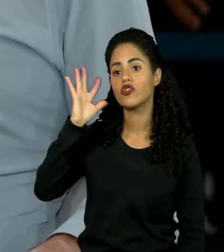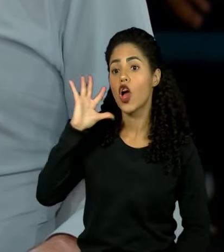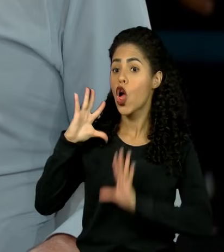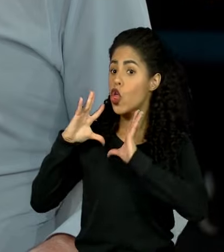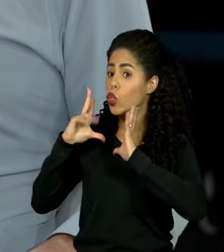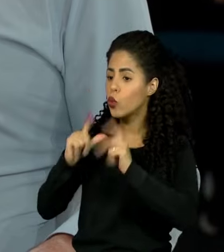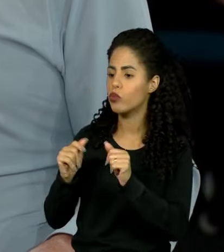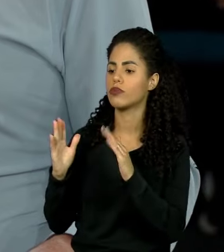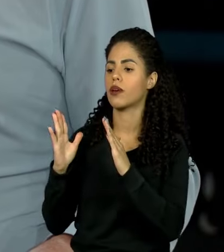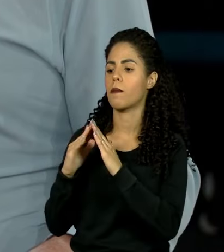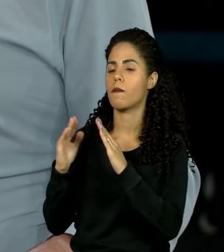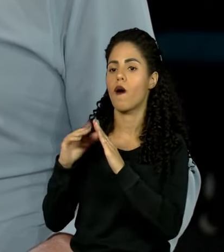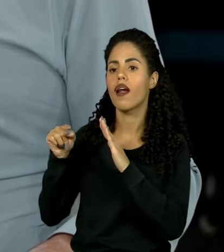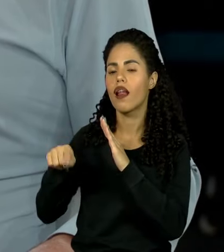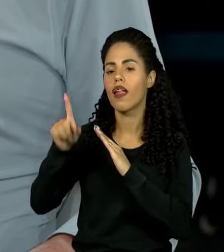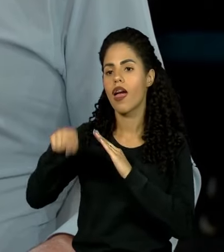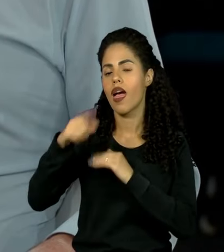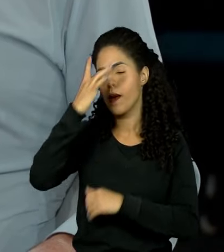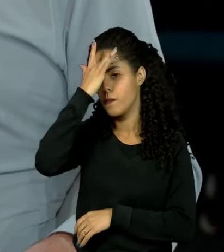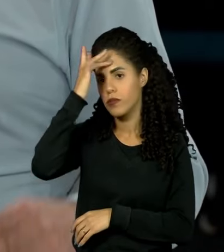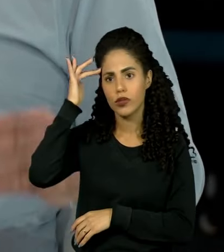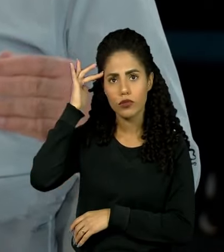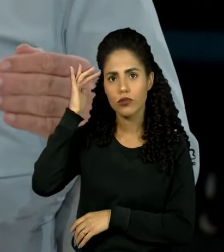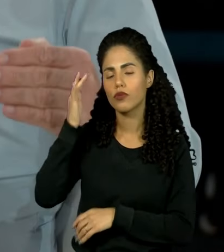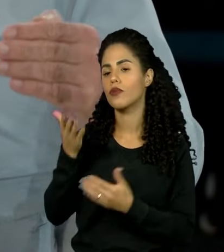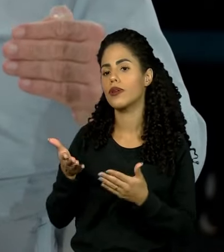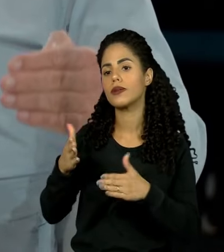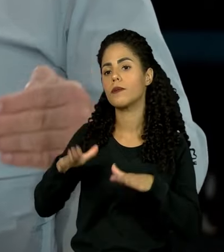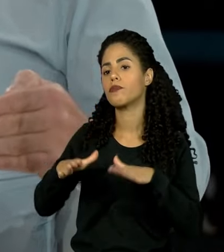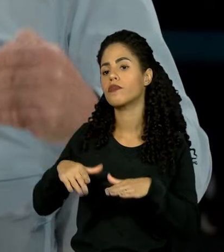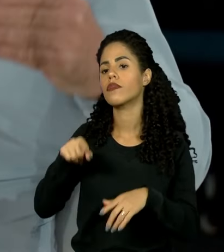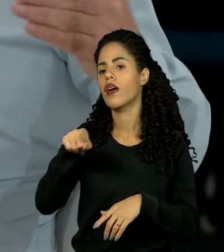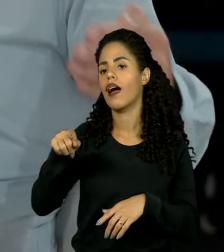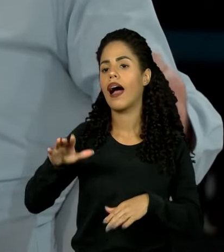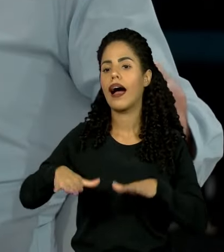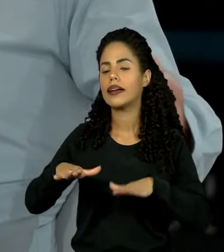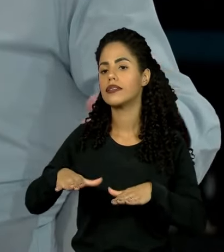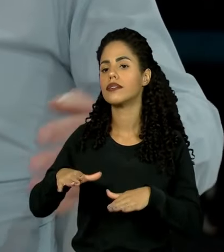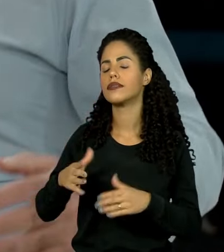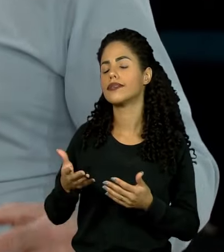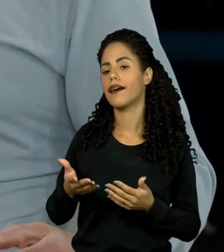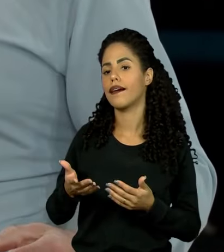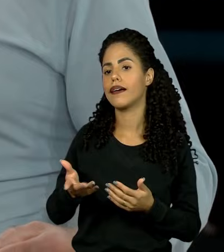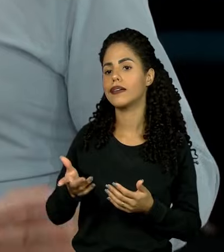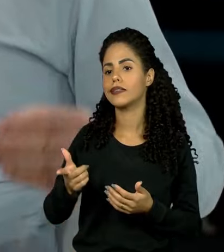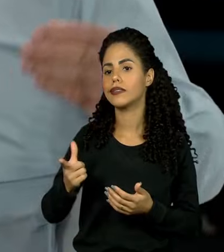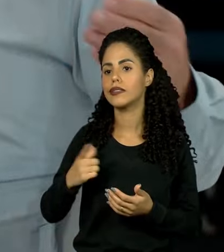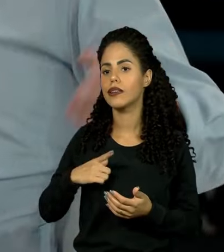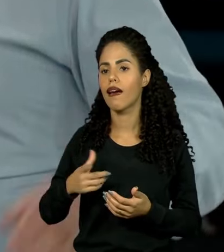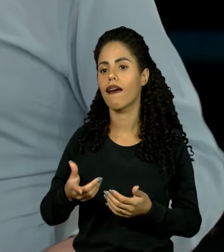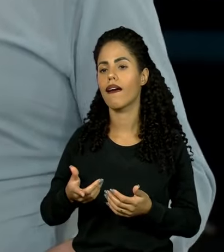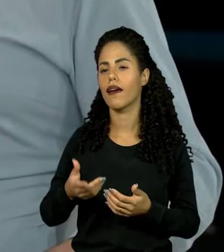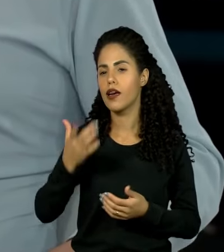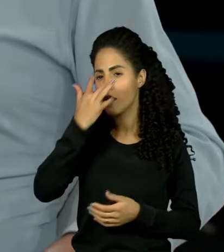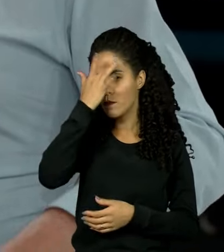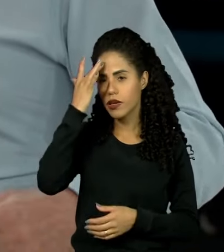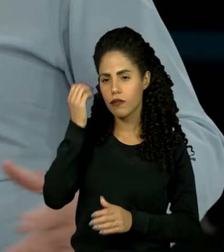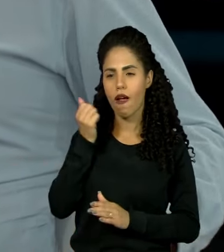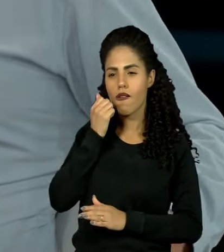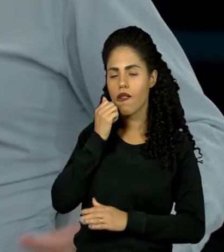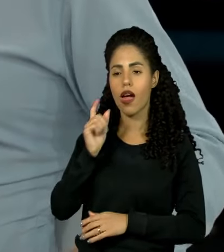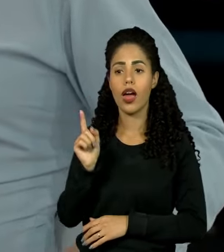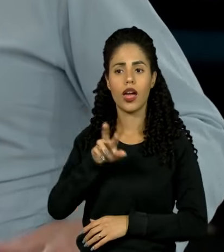moram ali são pessoas a eh eh que não tenham boa boa índole que isso é um